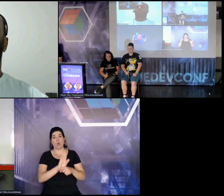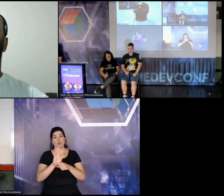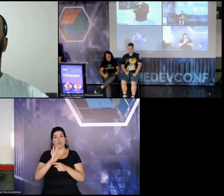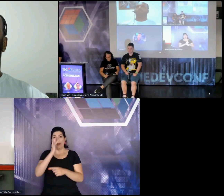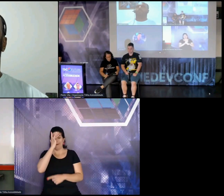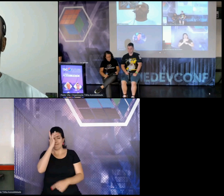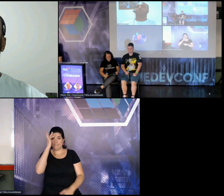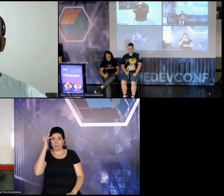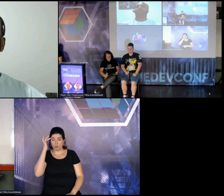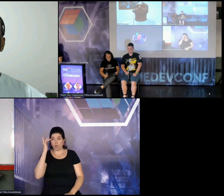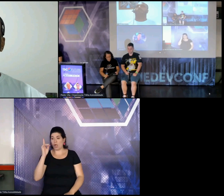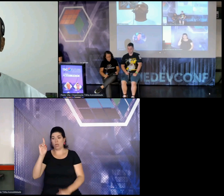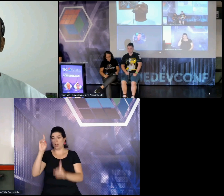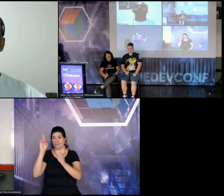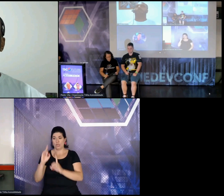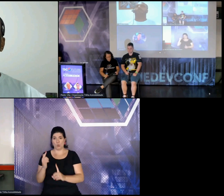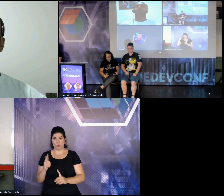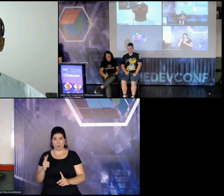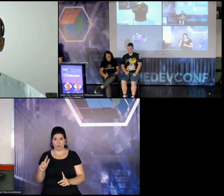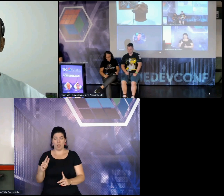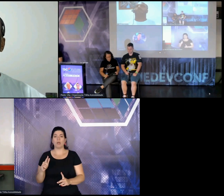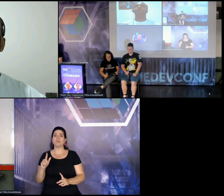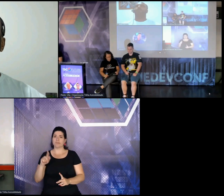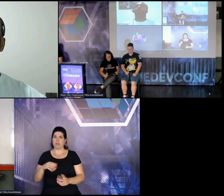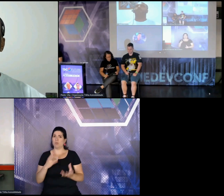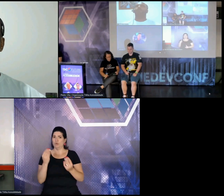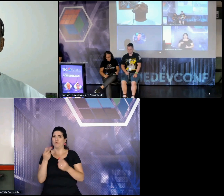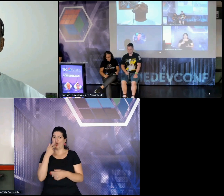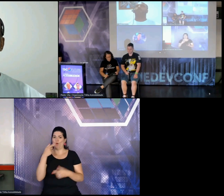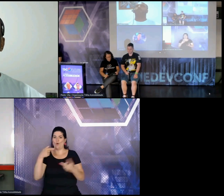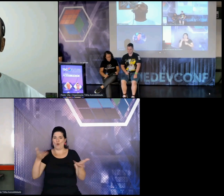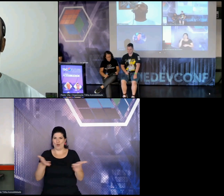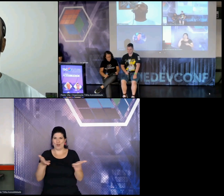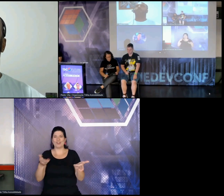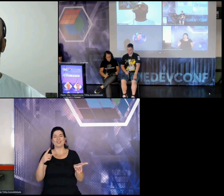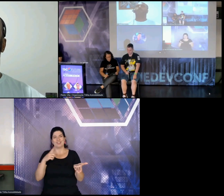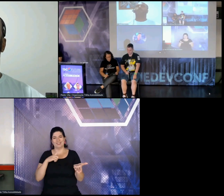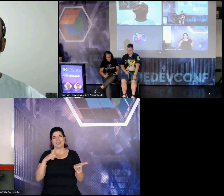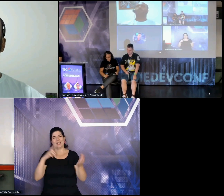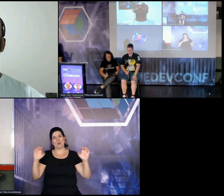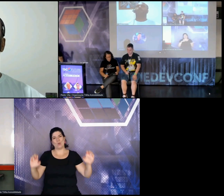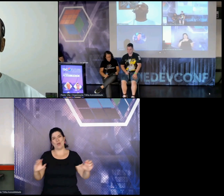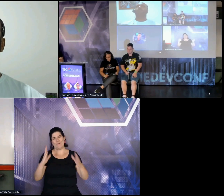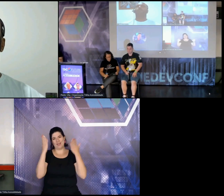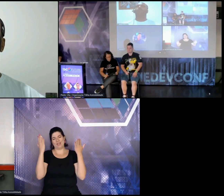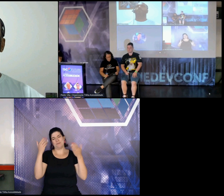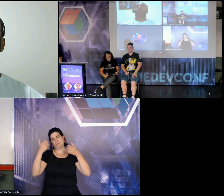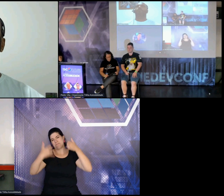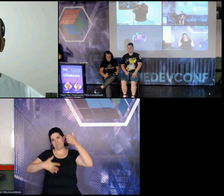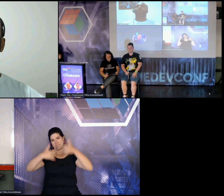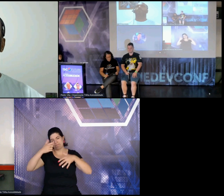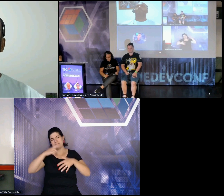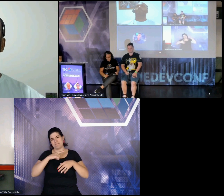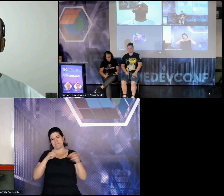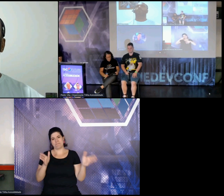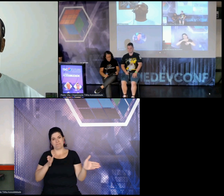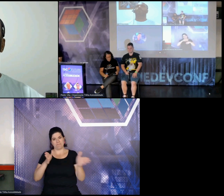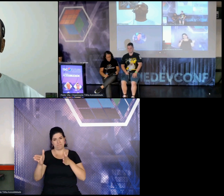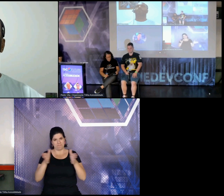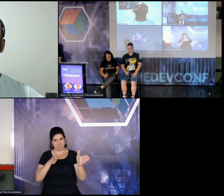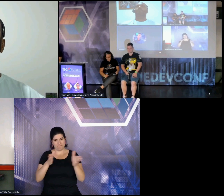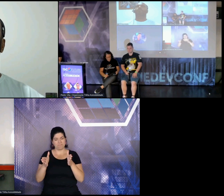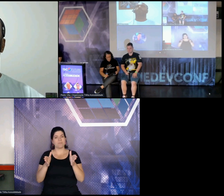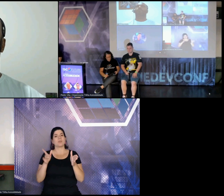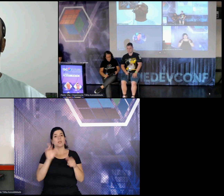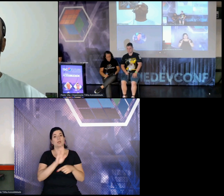também sem deficiência, né, como foi muito falado aqui durante o evento, né, sobre a questão da acessibilidade e ajudar a